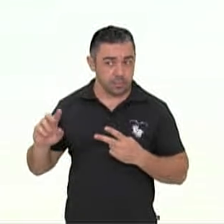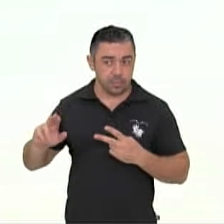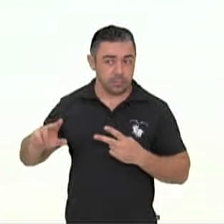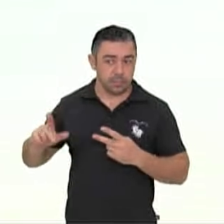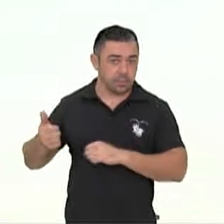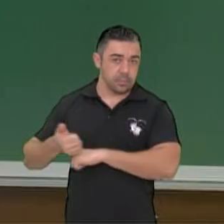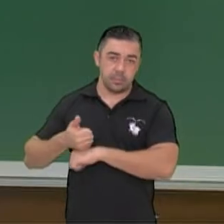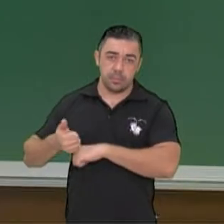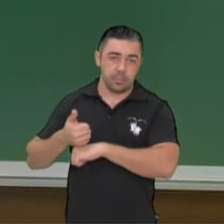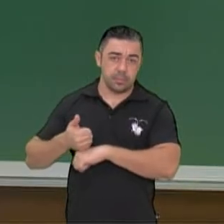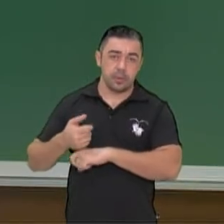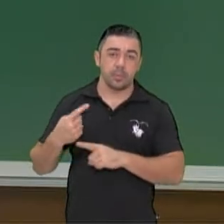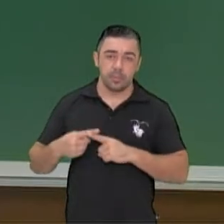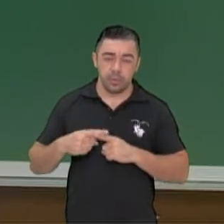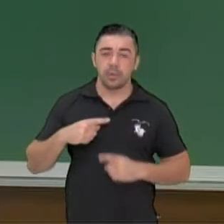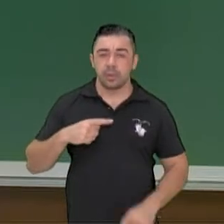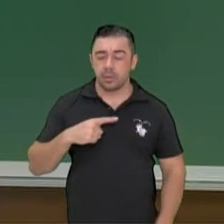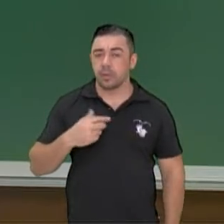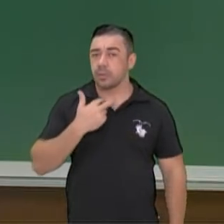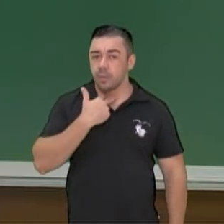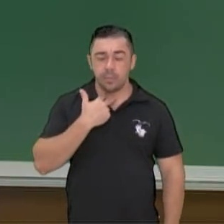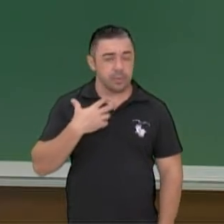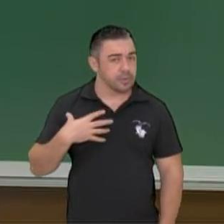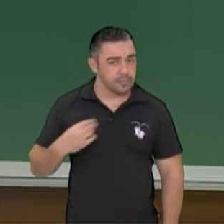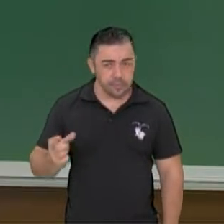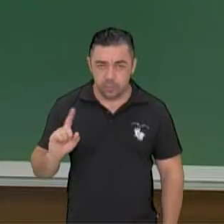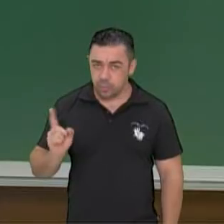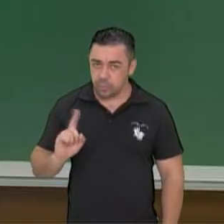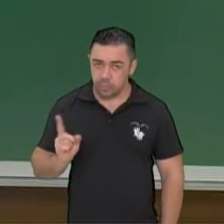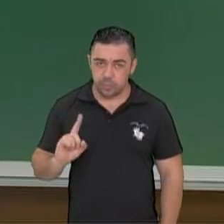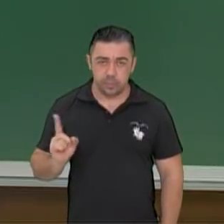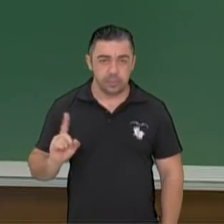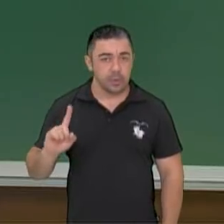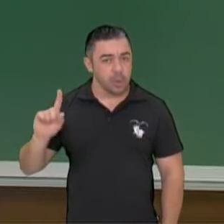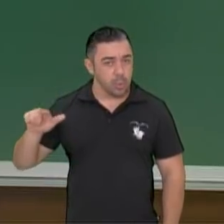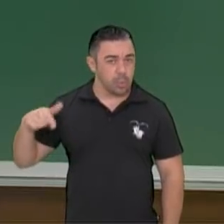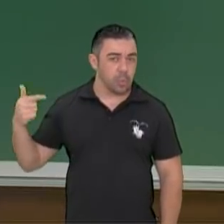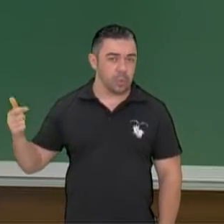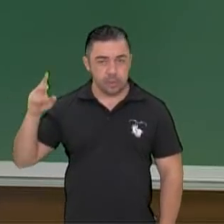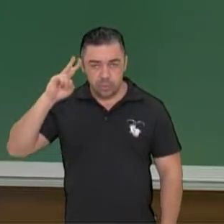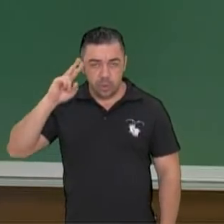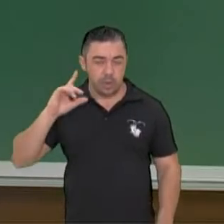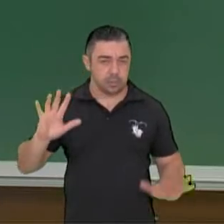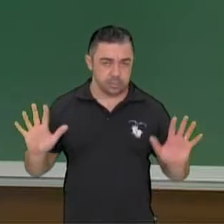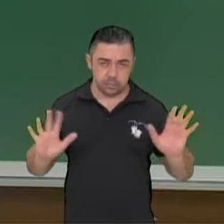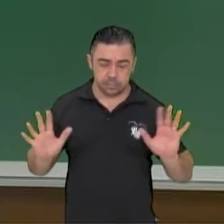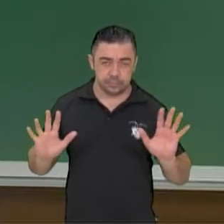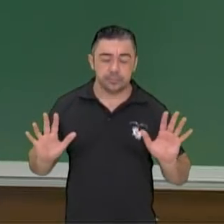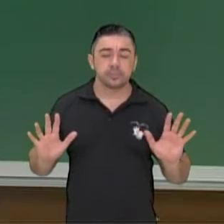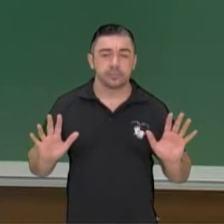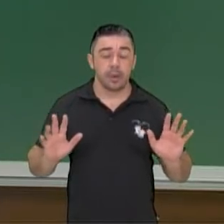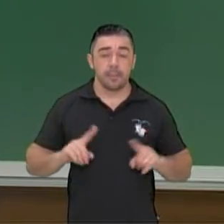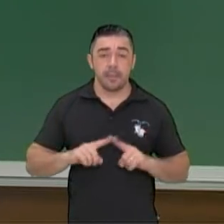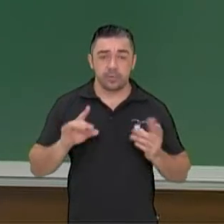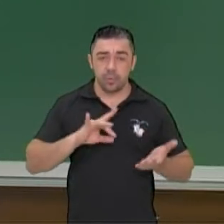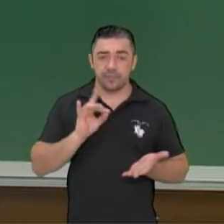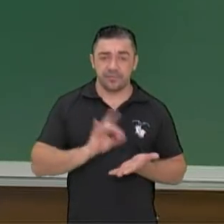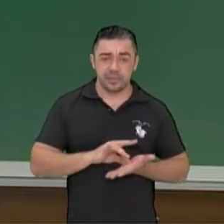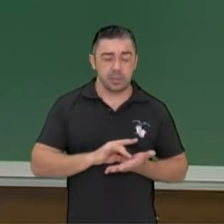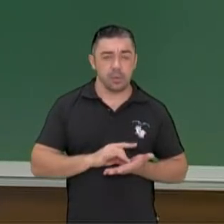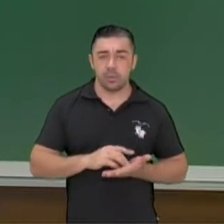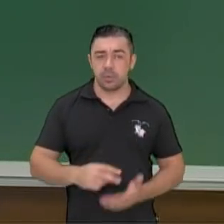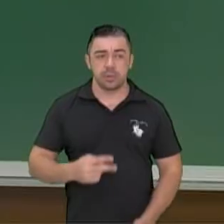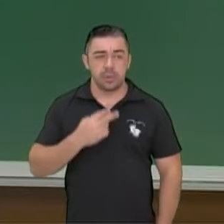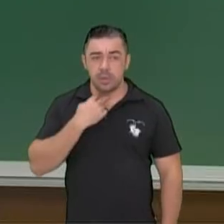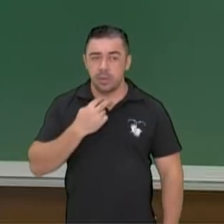profissional, porque vive um celibato, não pode ter filhos. Né? É outra história se tem. Mas, oficialmente, não